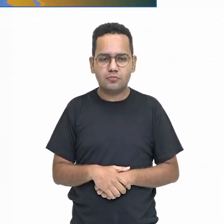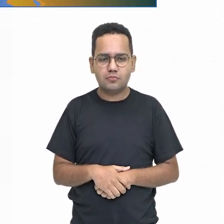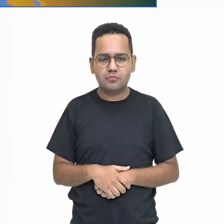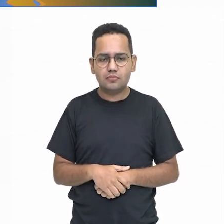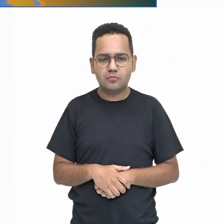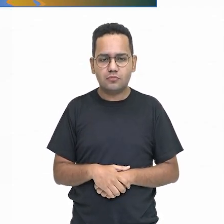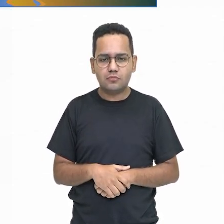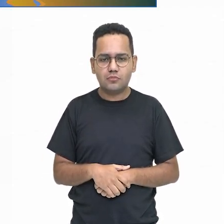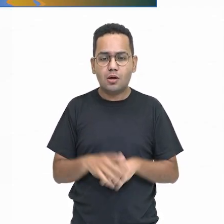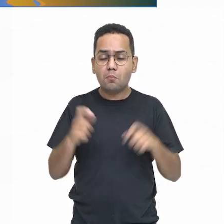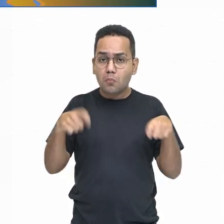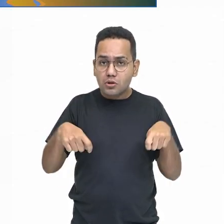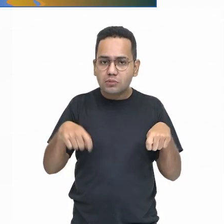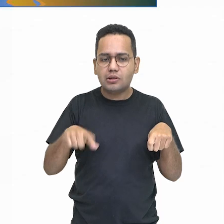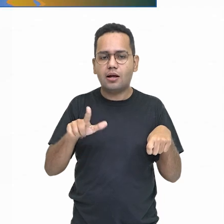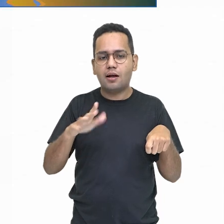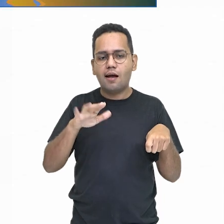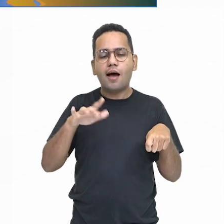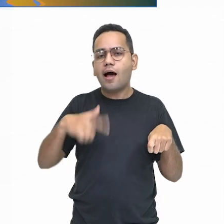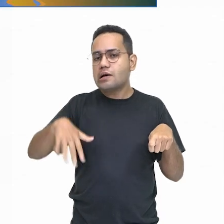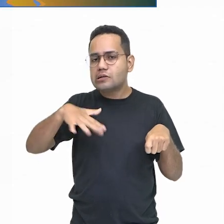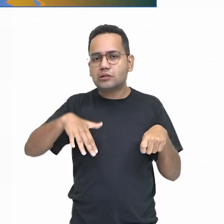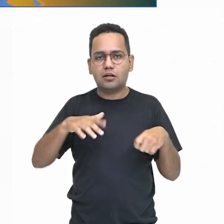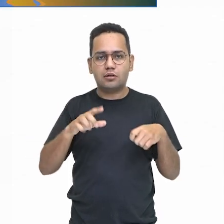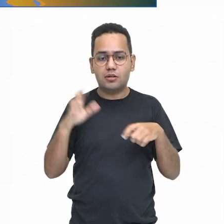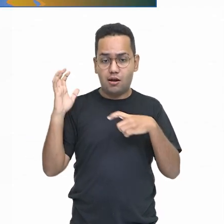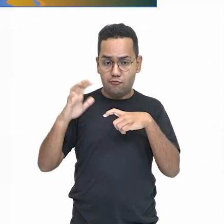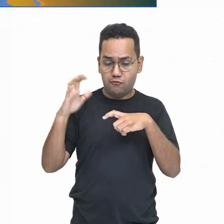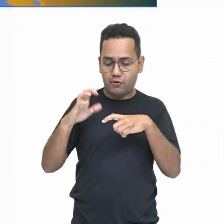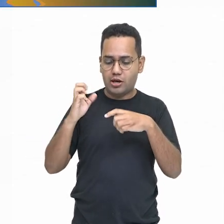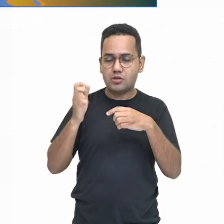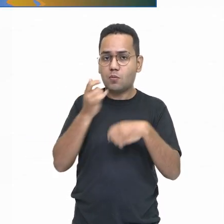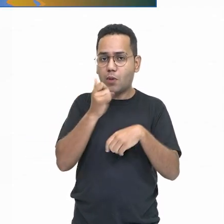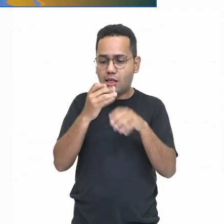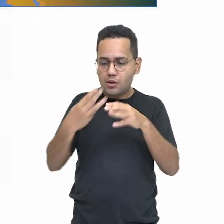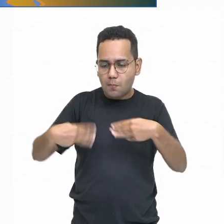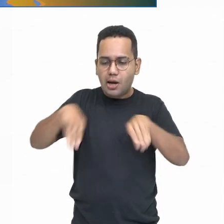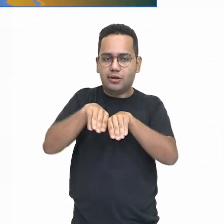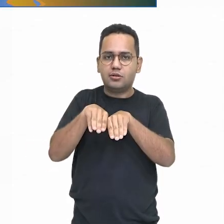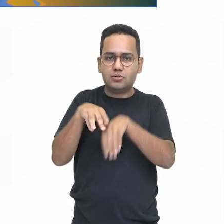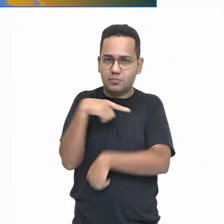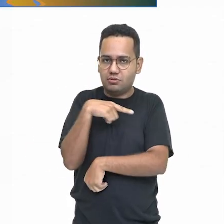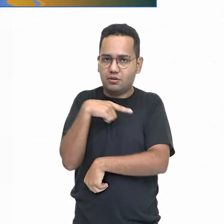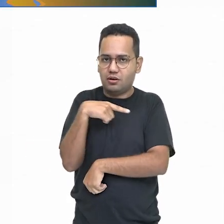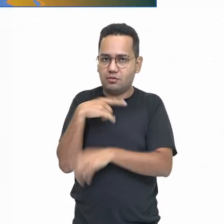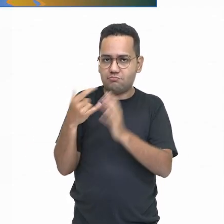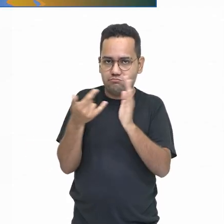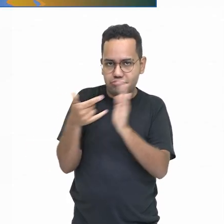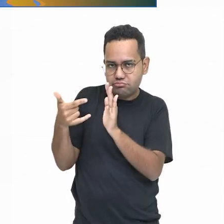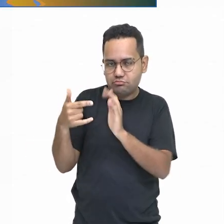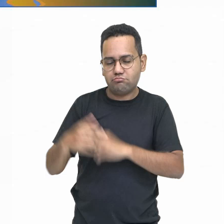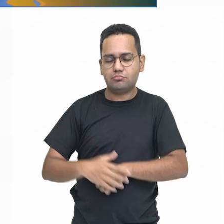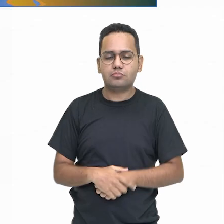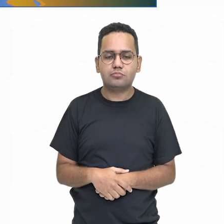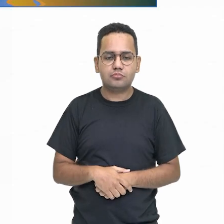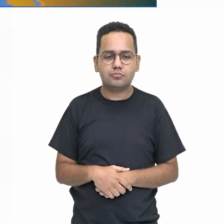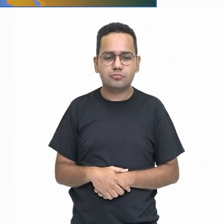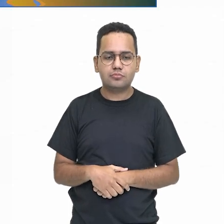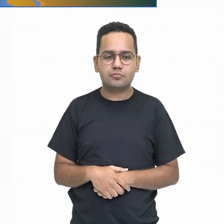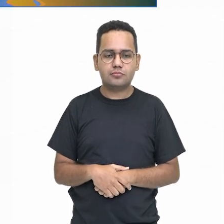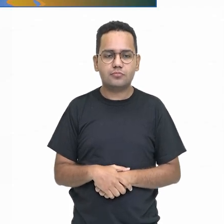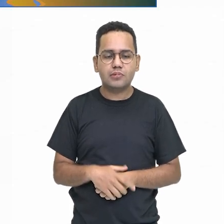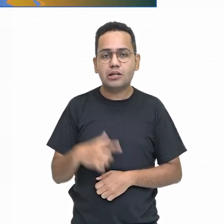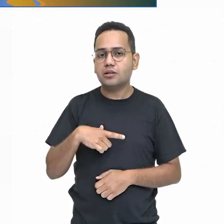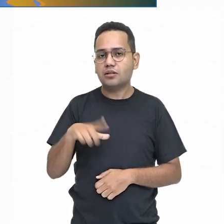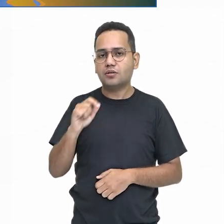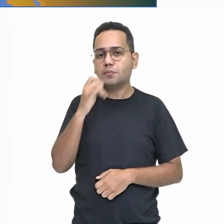ondas eletromagnéticas, como você observa aí nesta imagem. Você tem a radiação térmica,